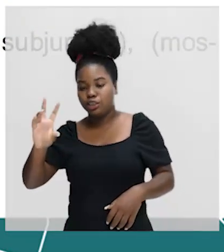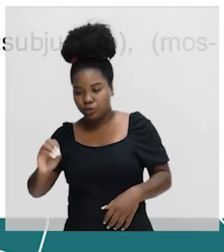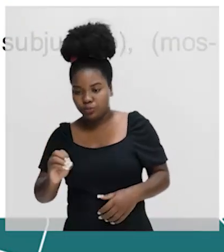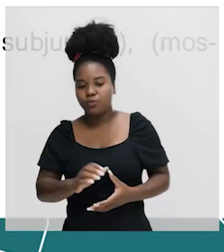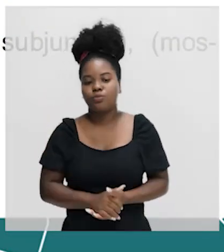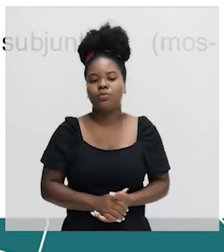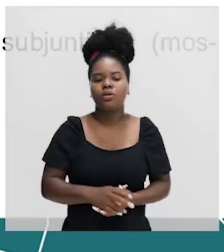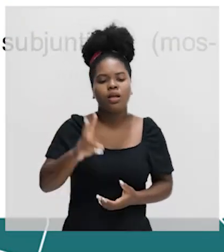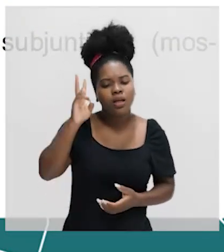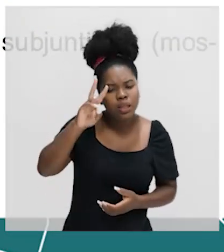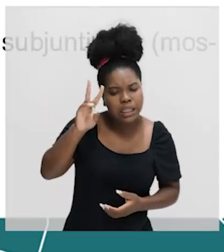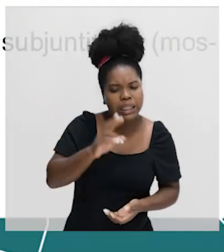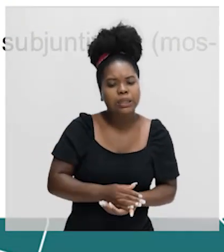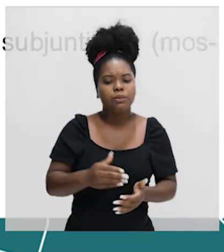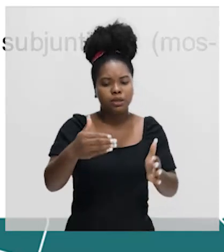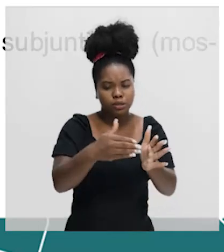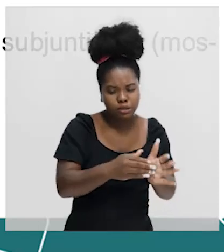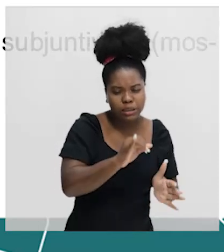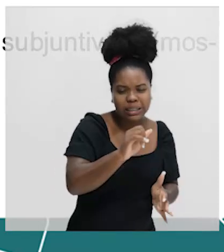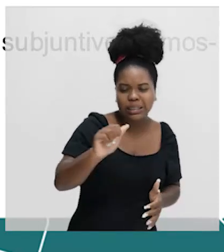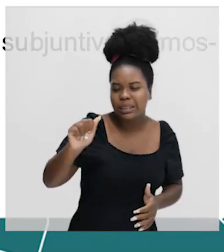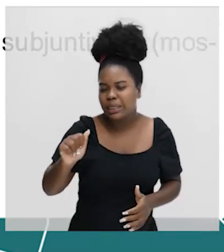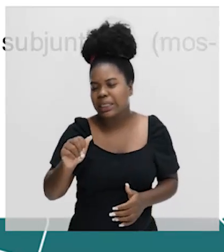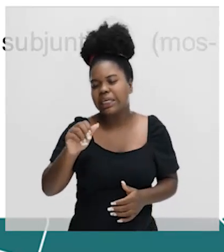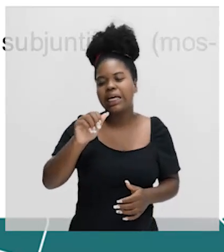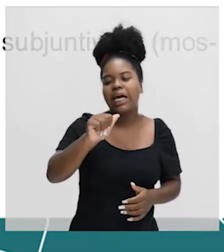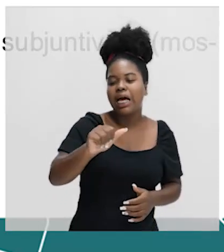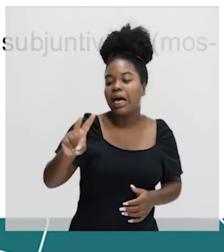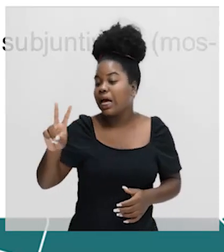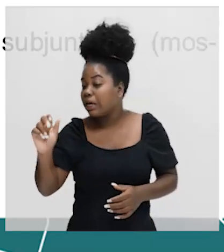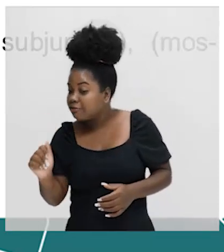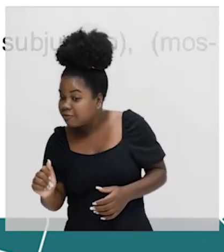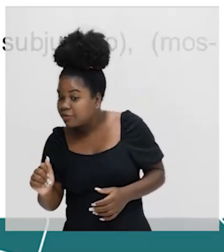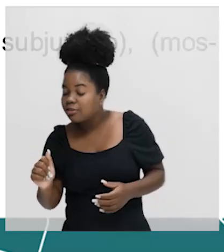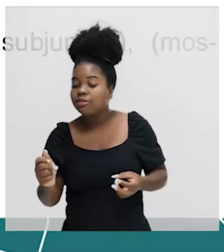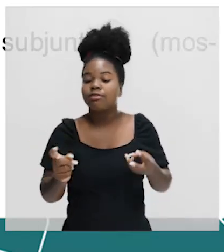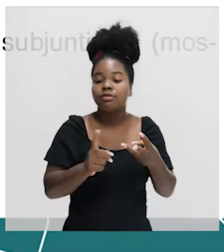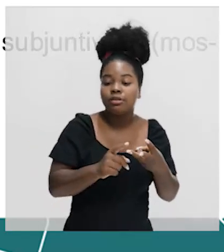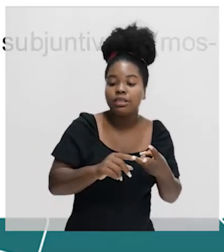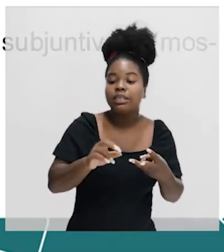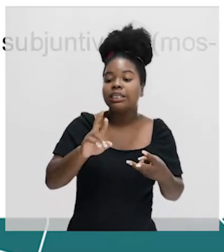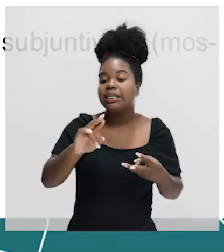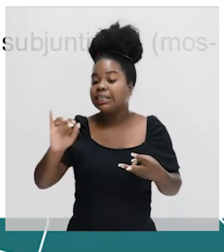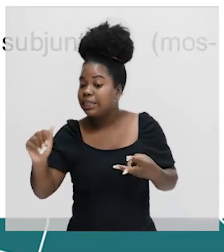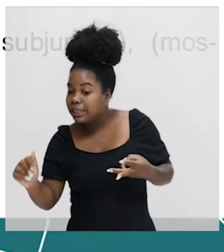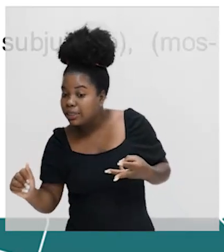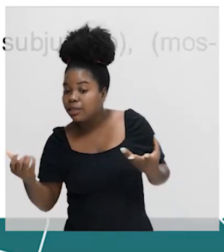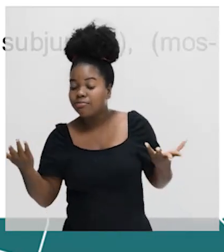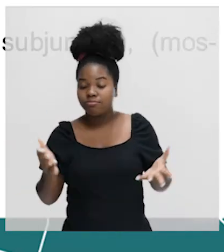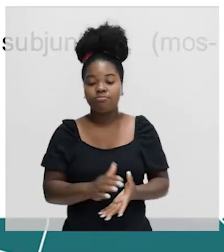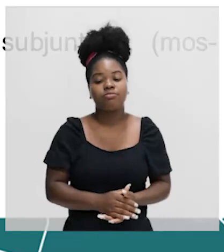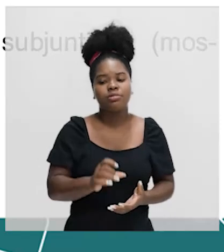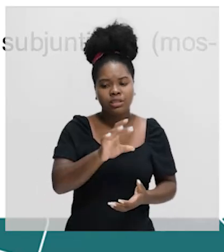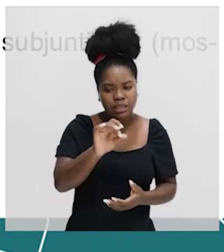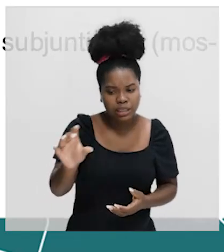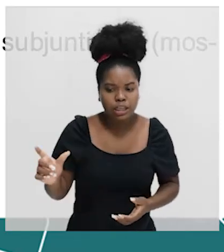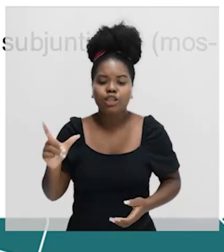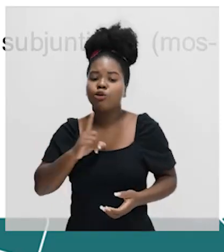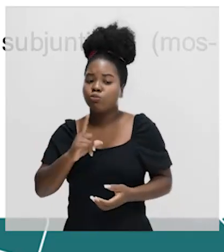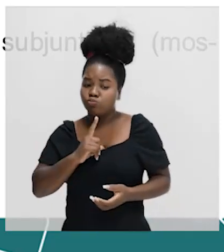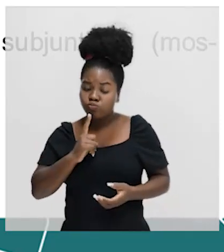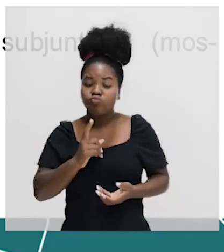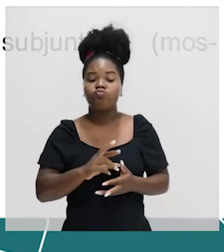conjugações, né? Quando tem aquela terminação ia, ava, rei, ria, que cada um pertence a um tempo